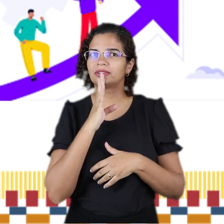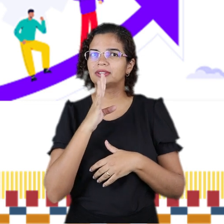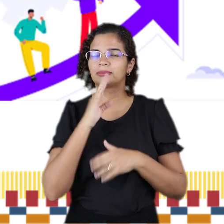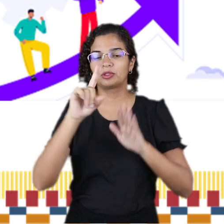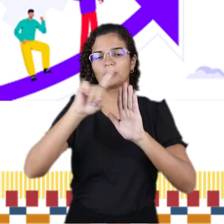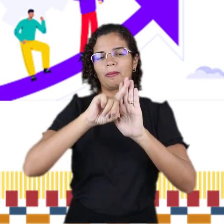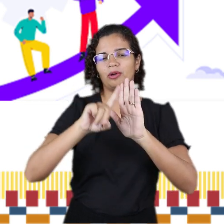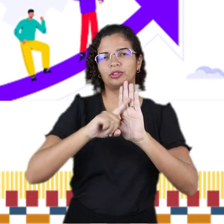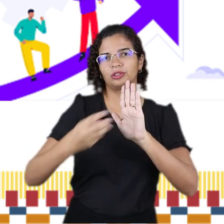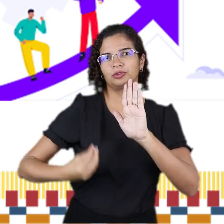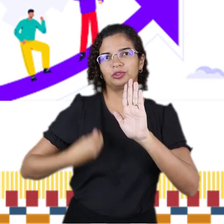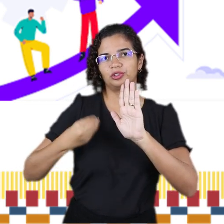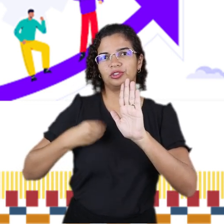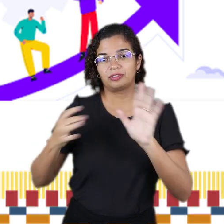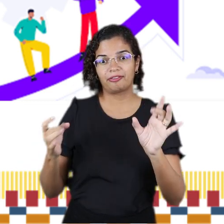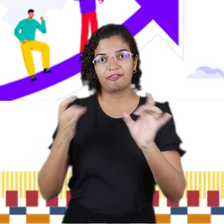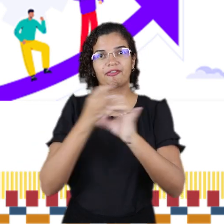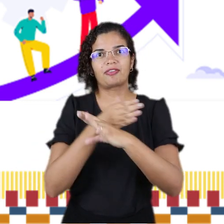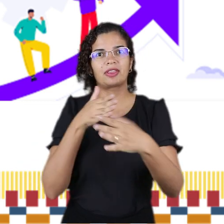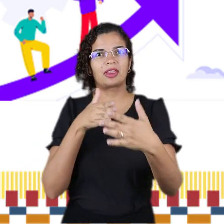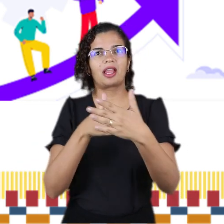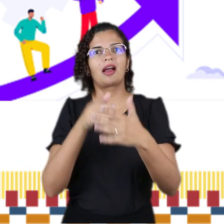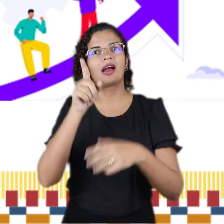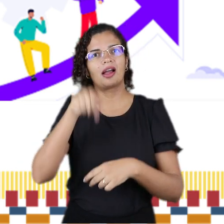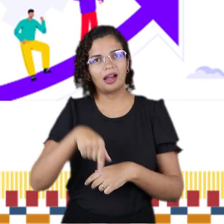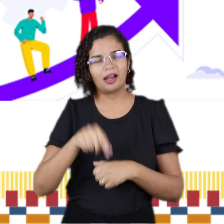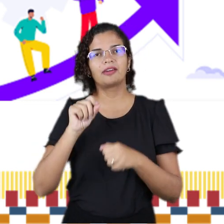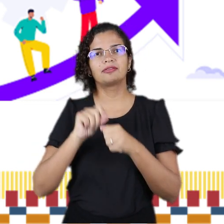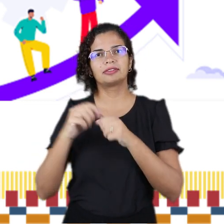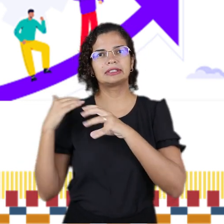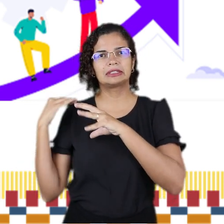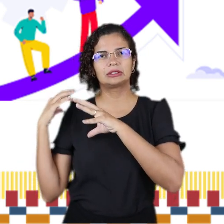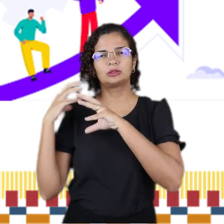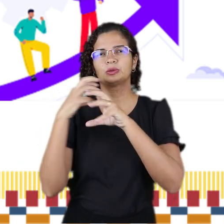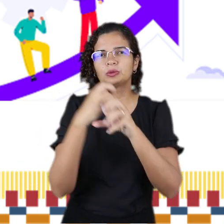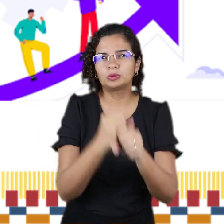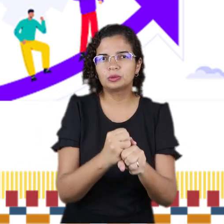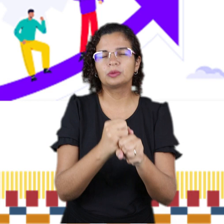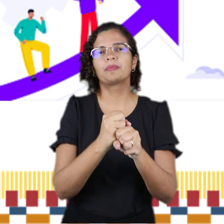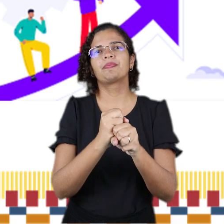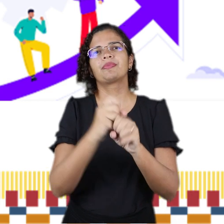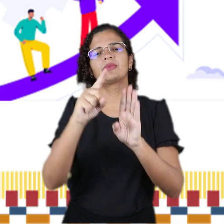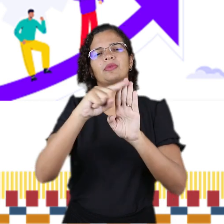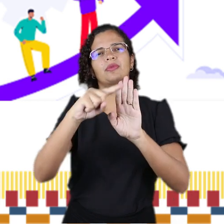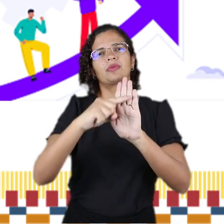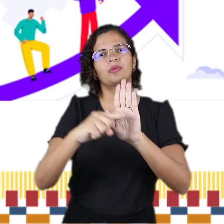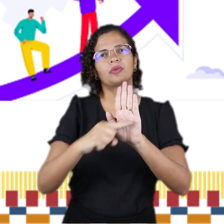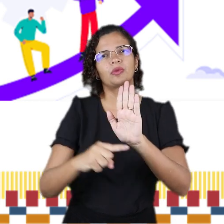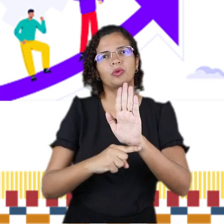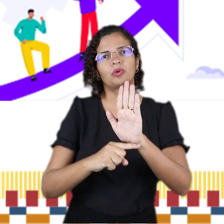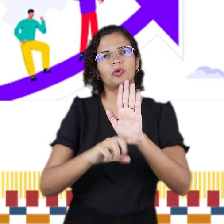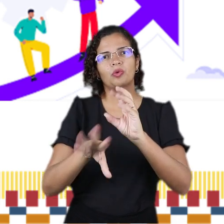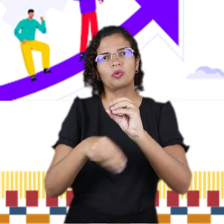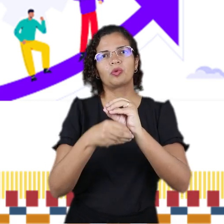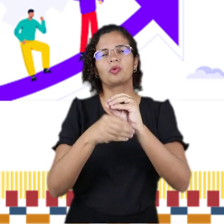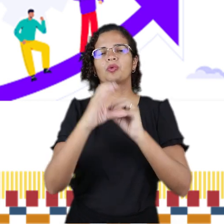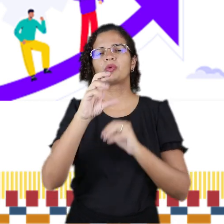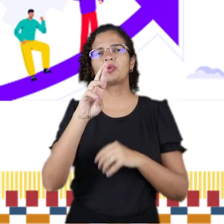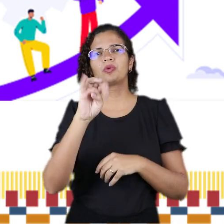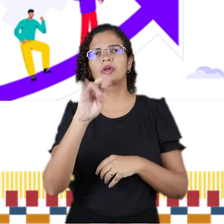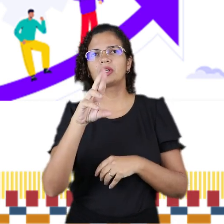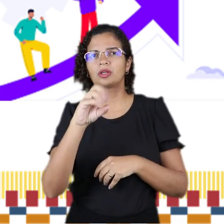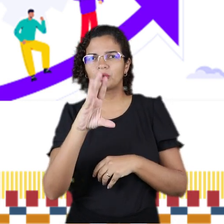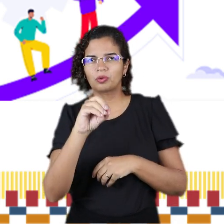estudantes, né? Então, vem a nossa matriz curricular agregar, né? Como previsto na legislação, né? Enquanto